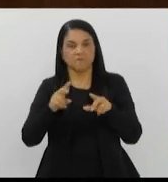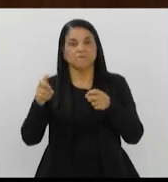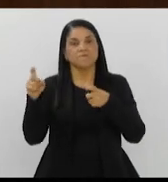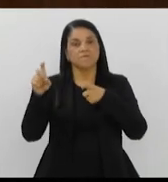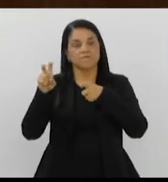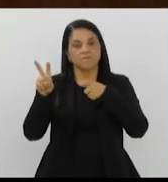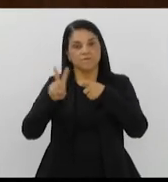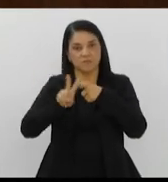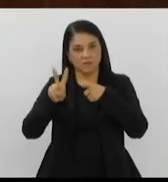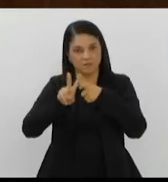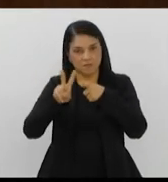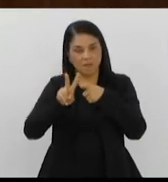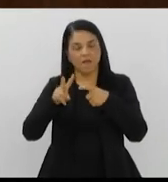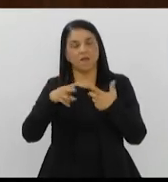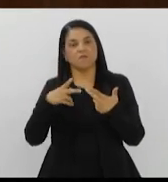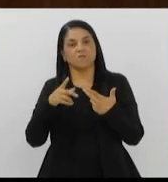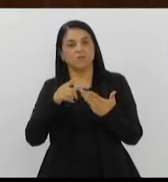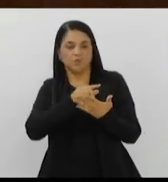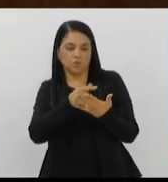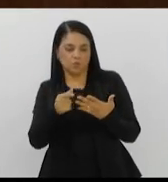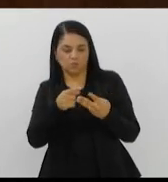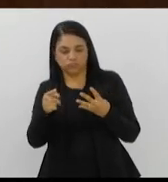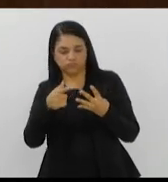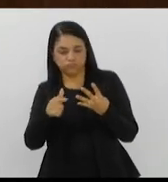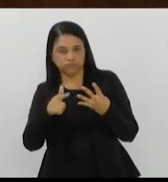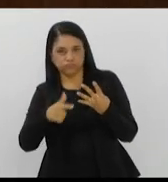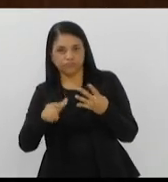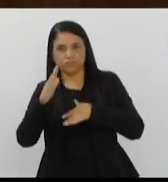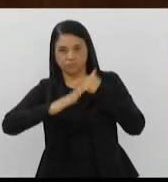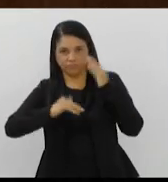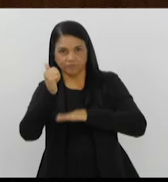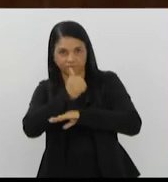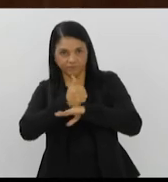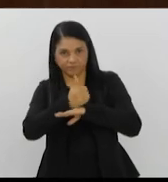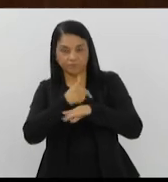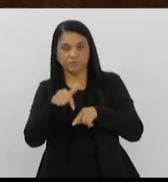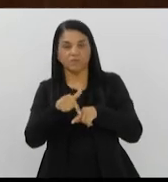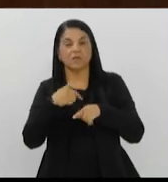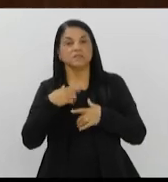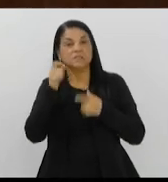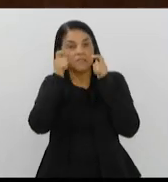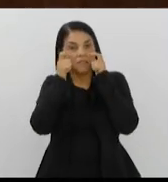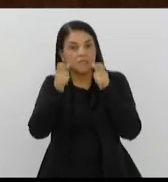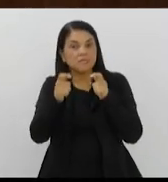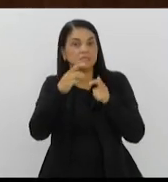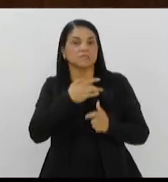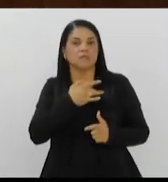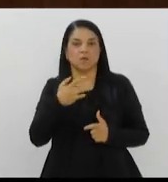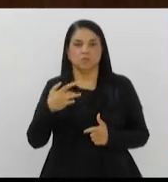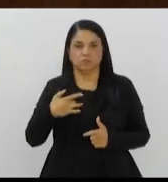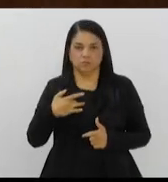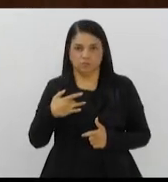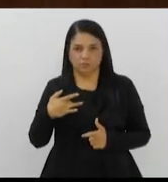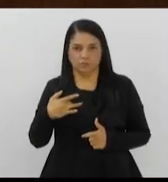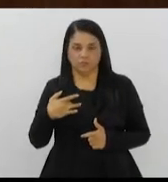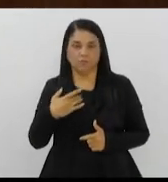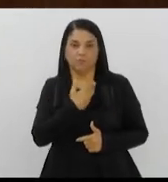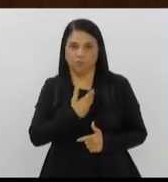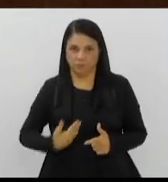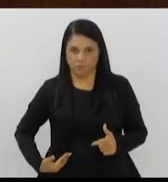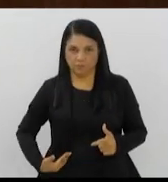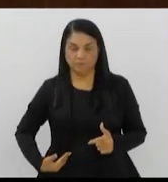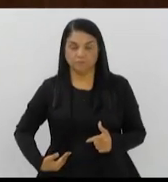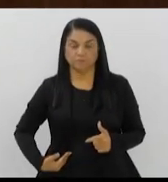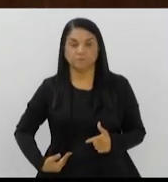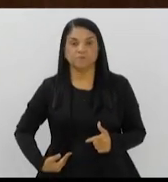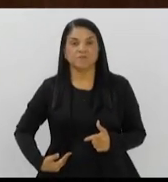esse projeto, a defesa sanitária do Estado de interesse público, de interesse de saúde. Isso é um marco, é uma